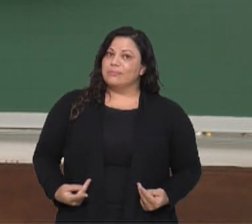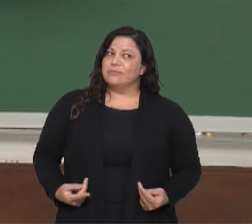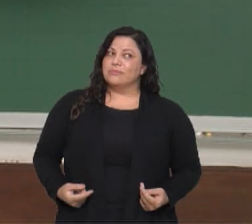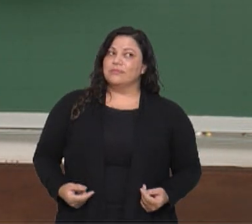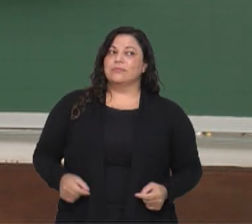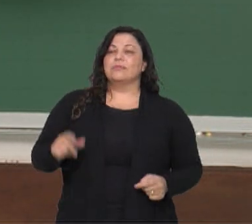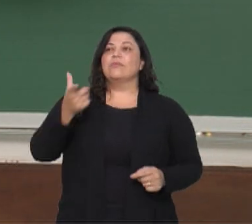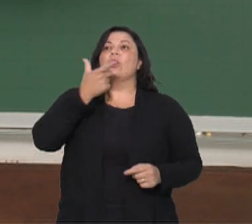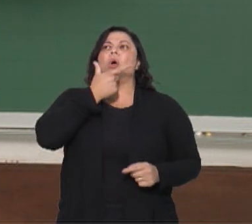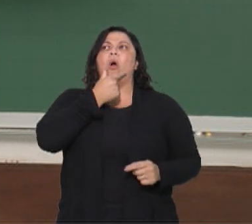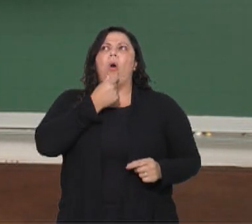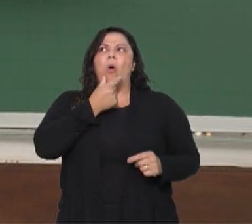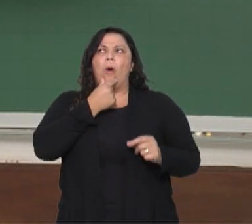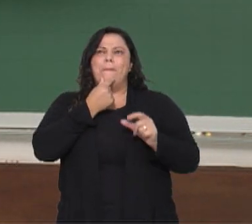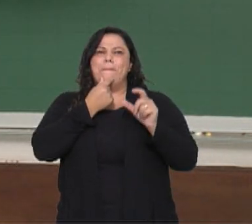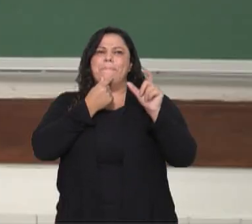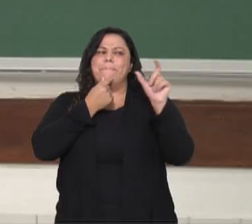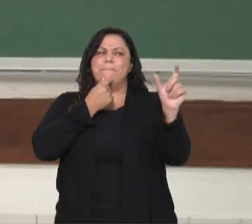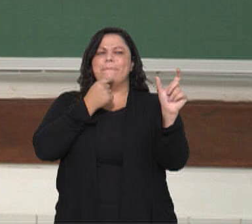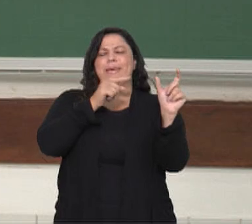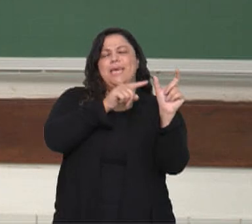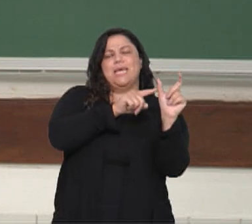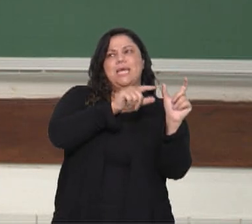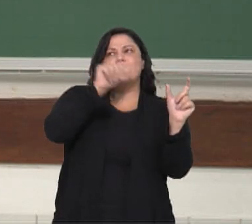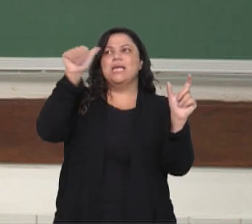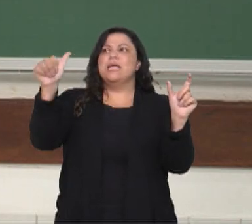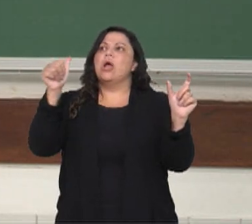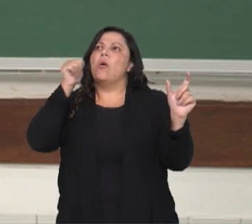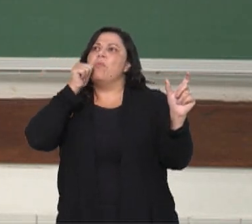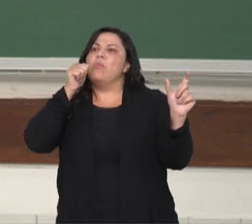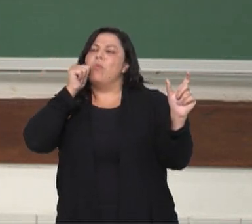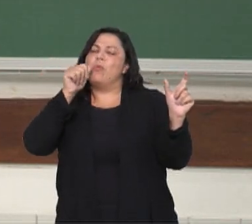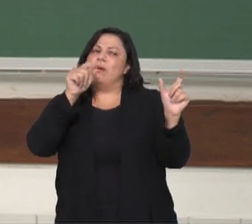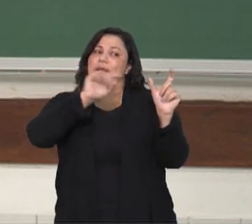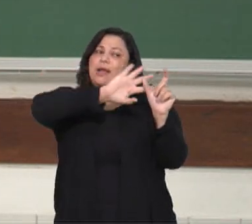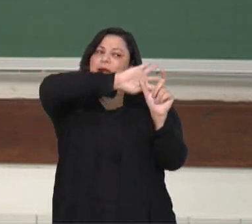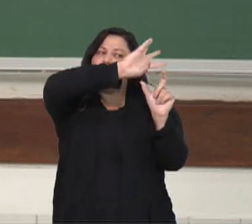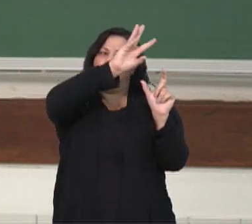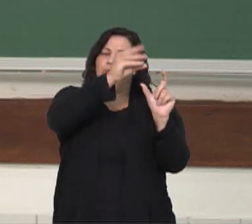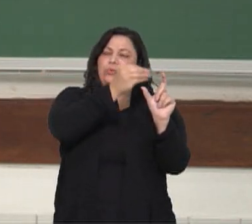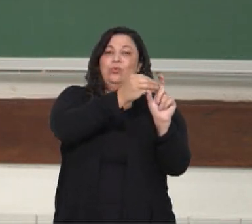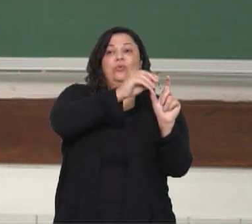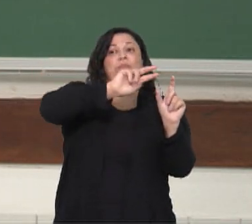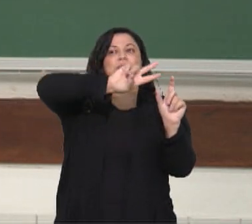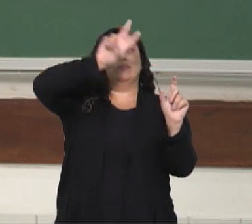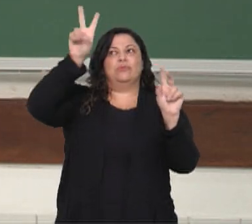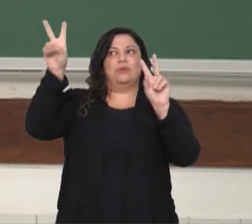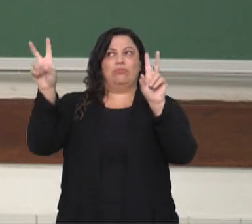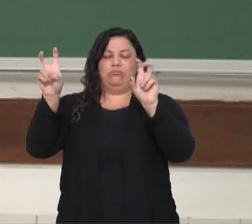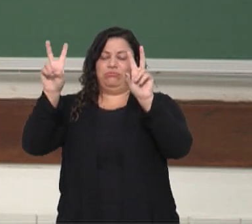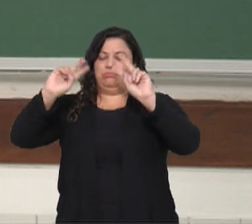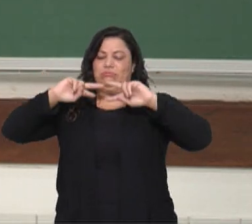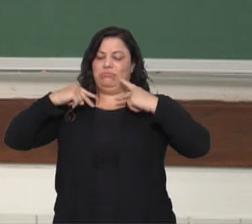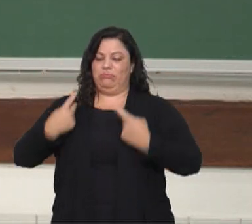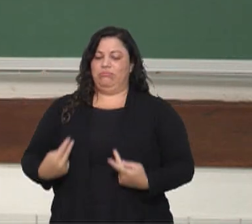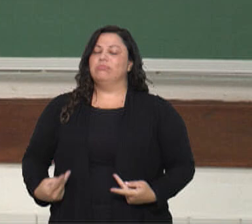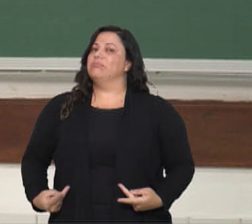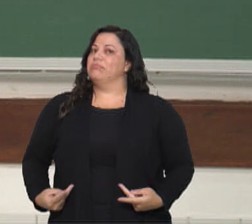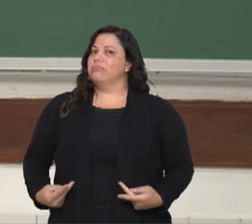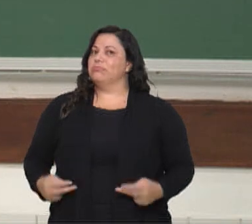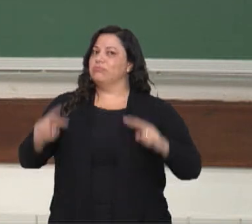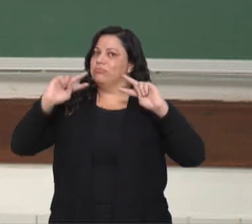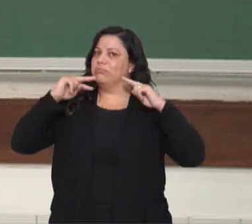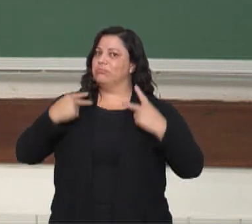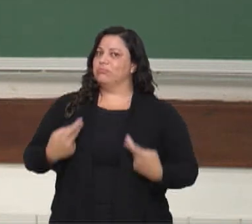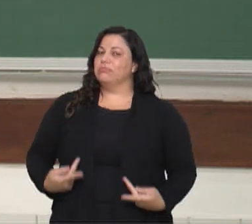termo, que homem, quando falamos homem, é homem, mulher, né? Mas vamos usar o termo histórico ser humano para abranger todos. Quando falamos que